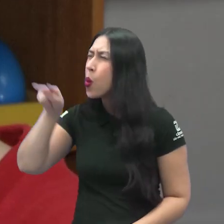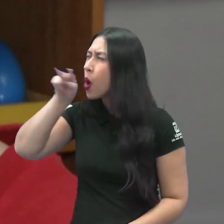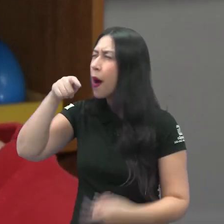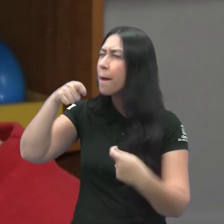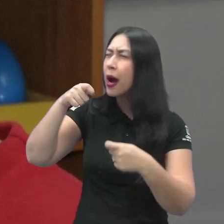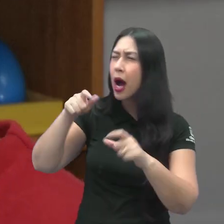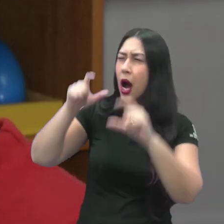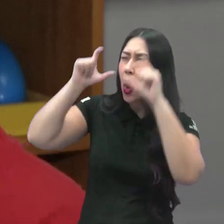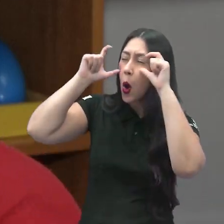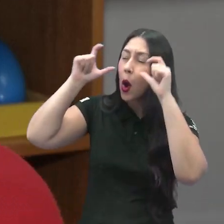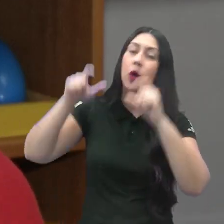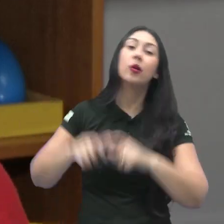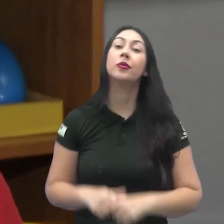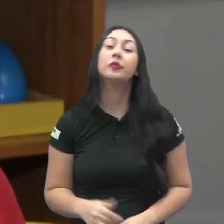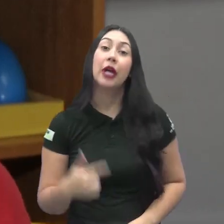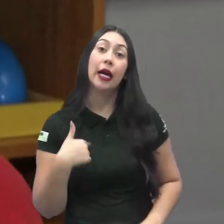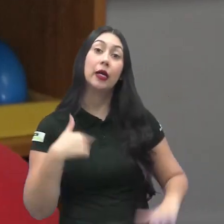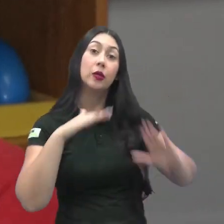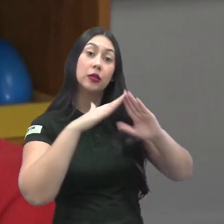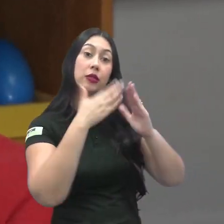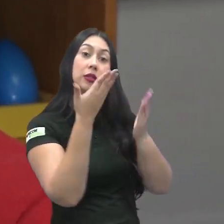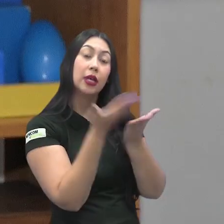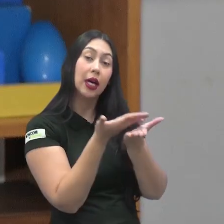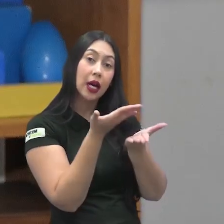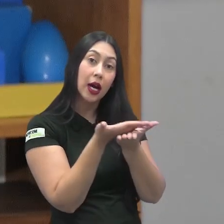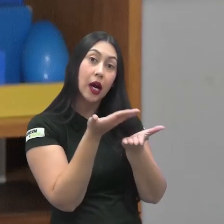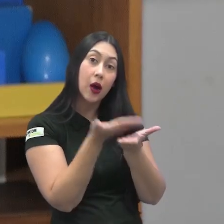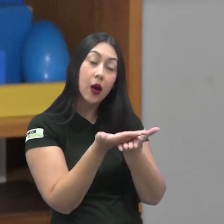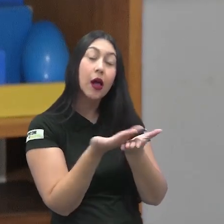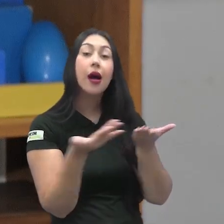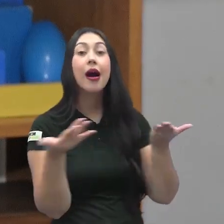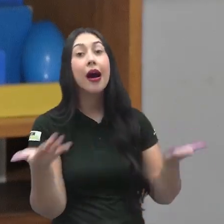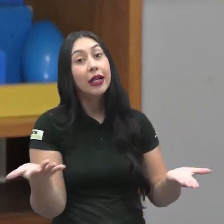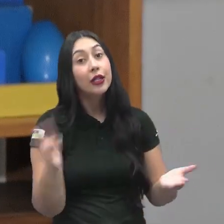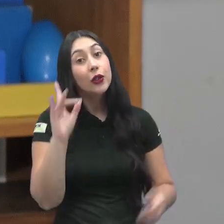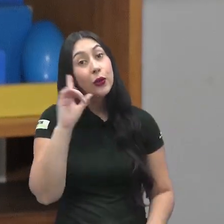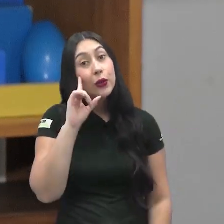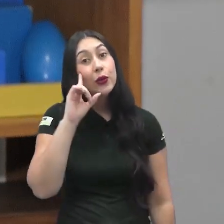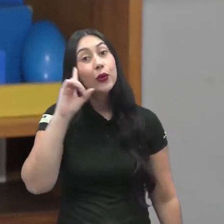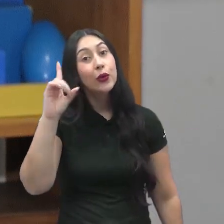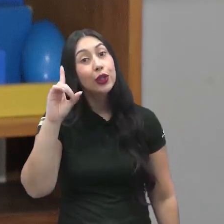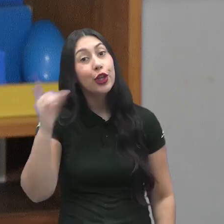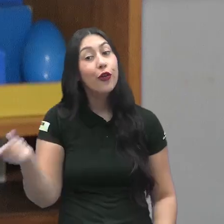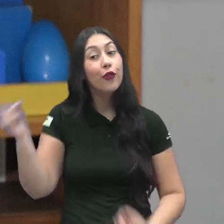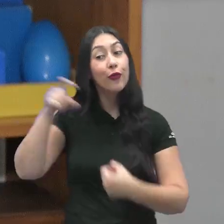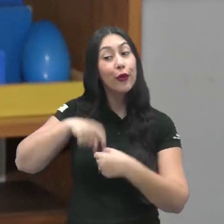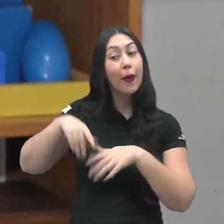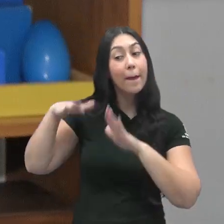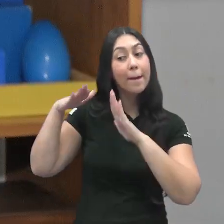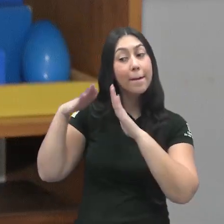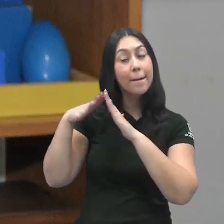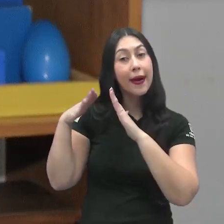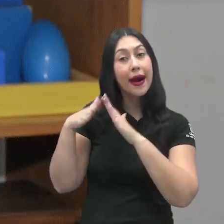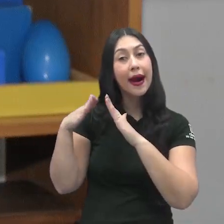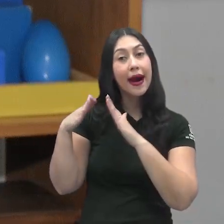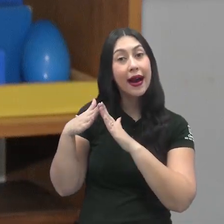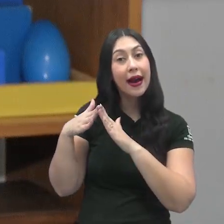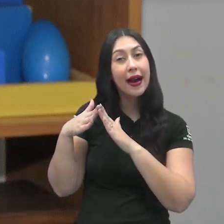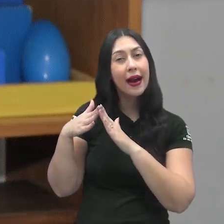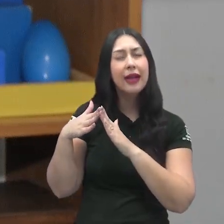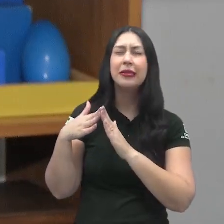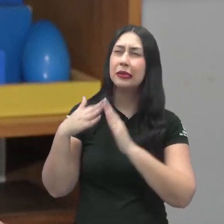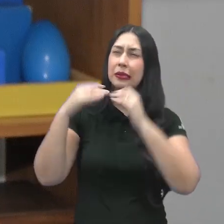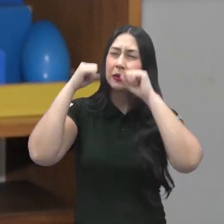que sua visão também precisava de correção. Eu estava na escola, aí um dia eu fui voltar